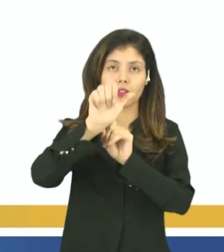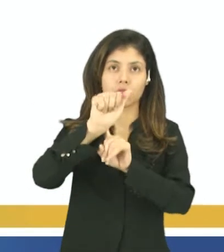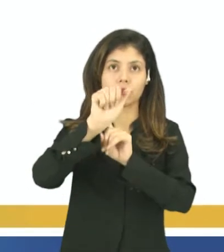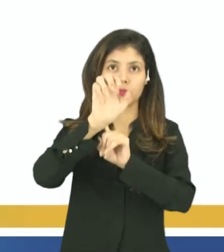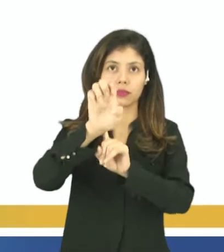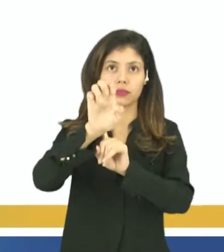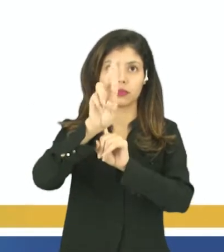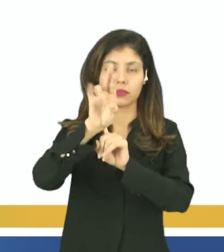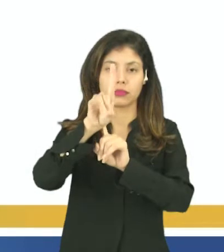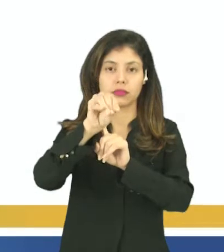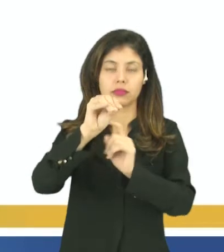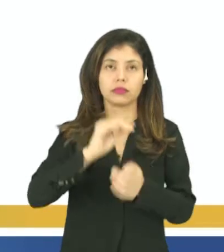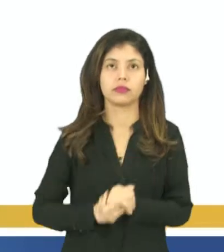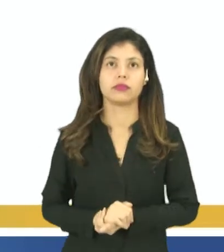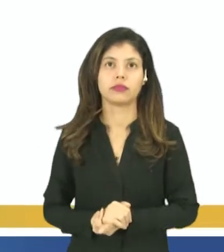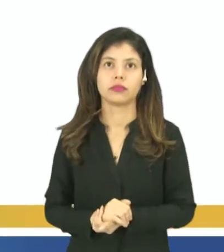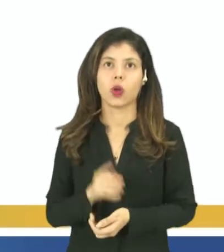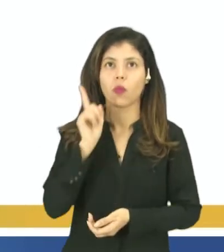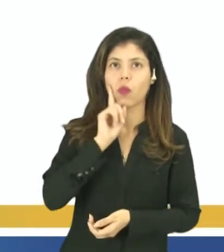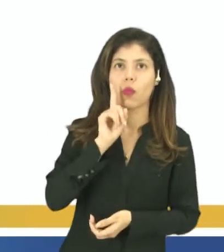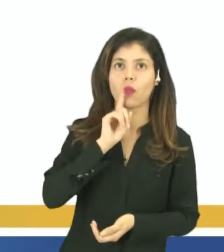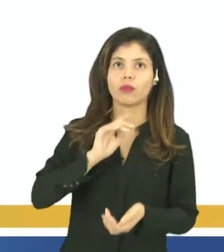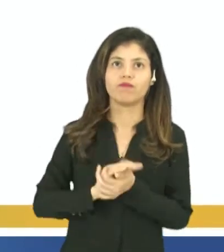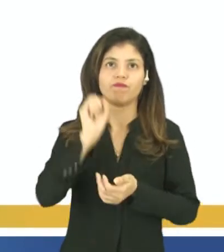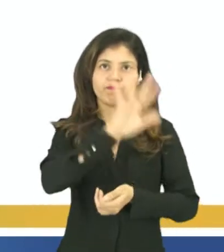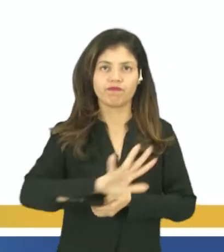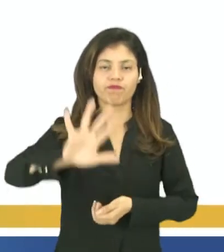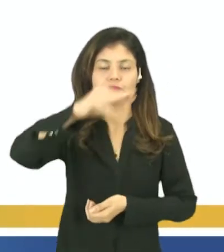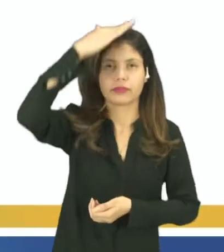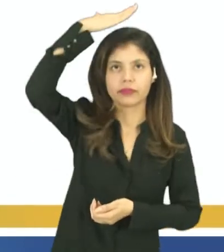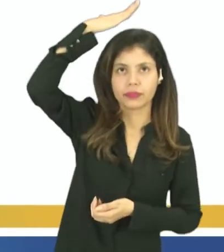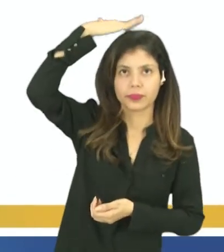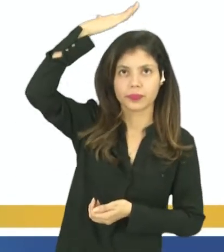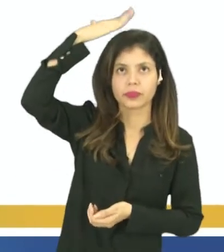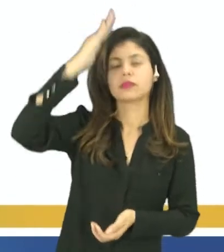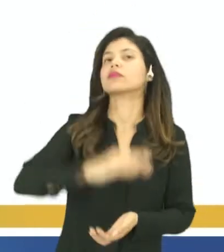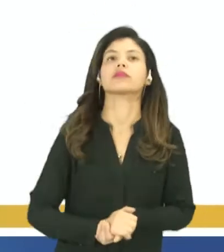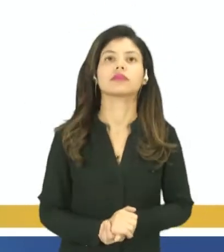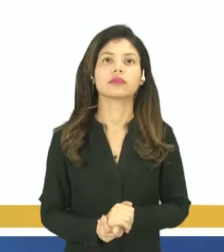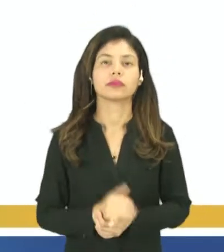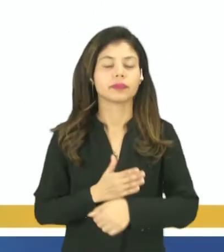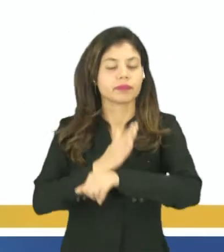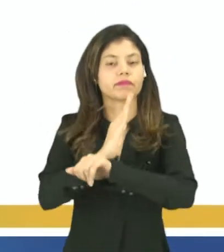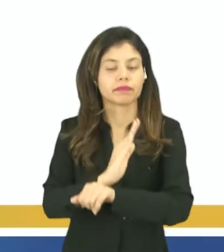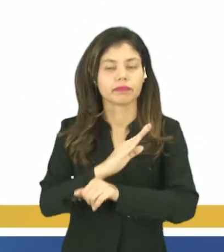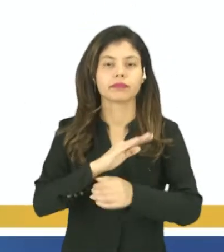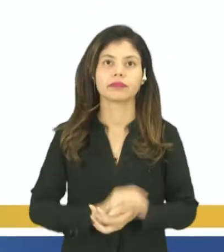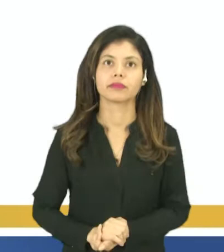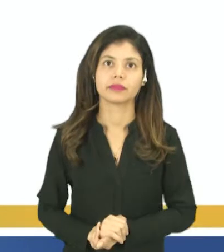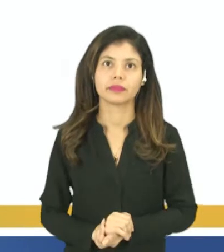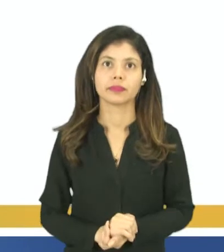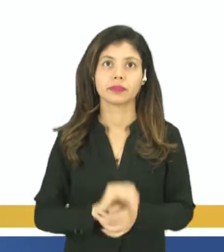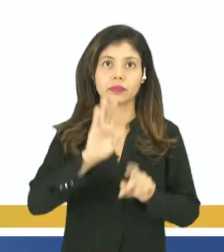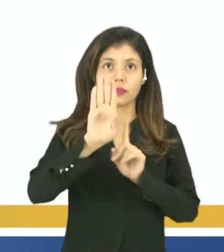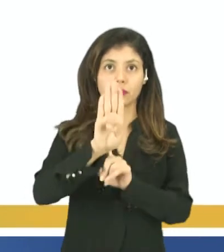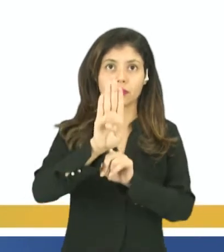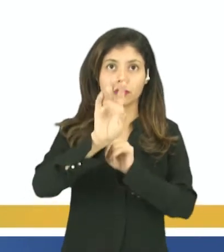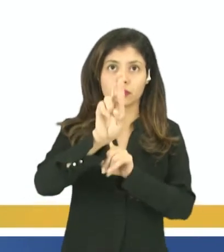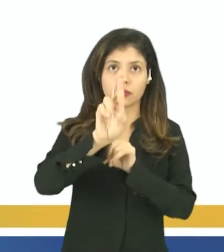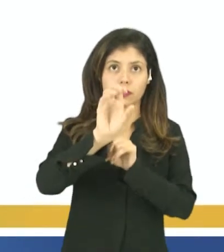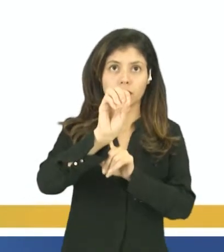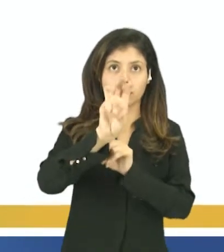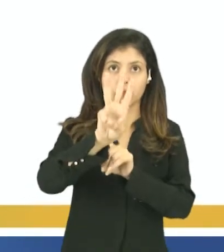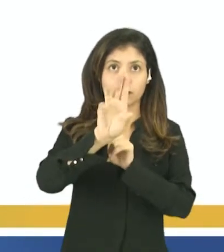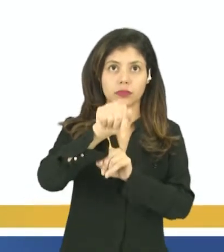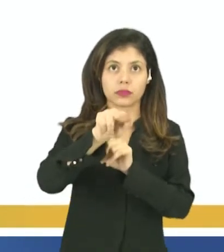de todo o comércio entre Estados Unidos e México passa por esse local. Brownsville é um dos